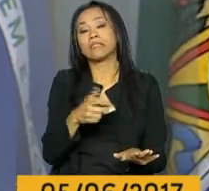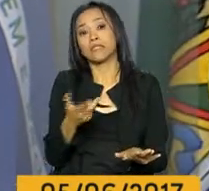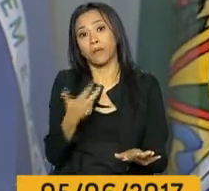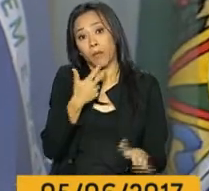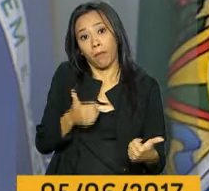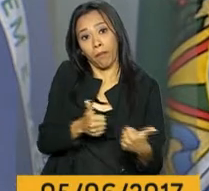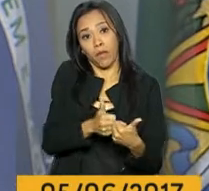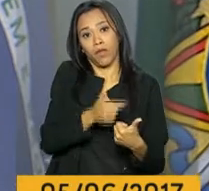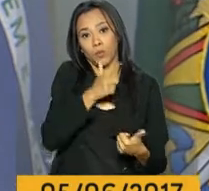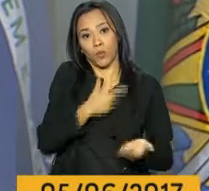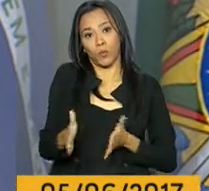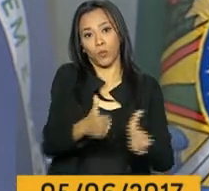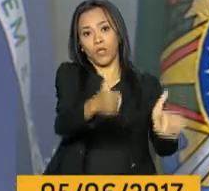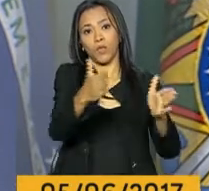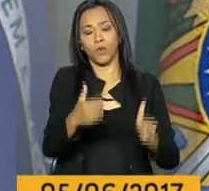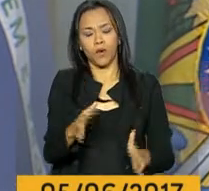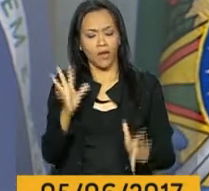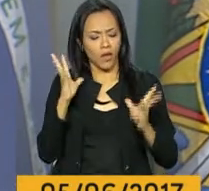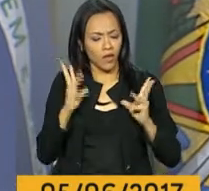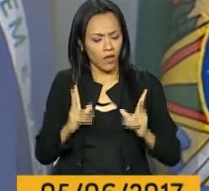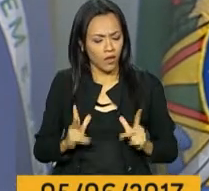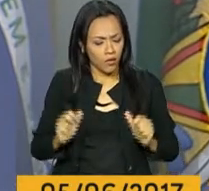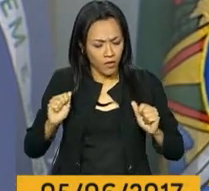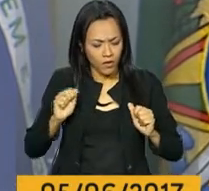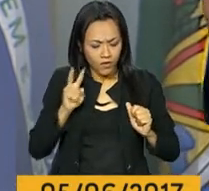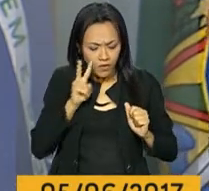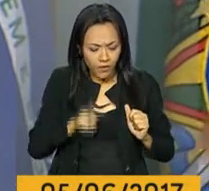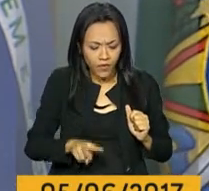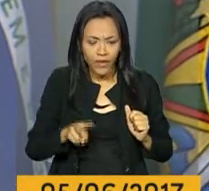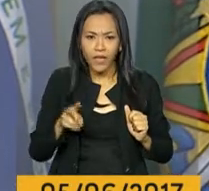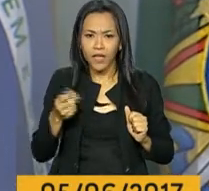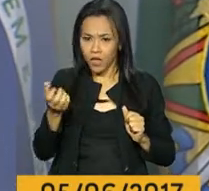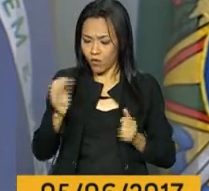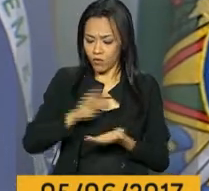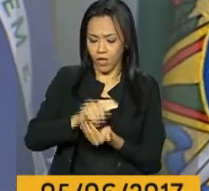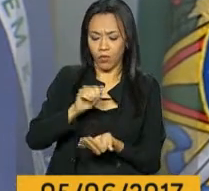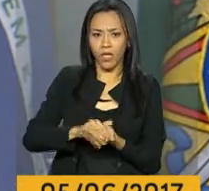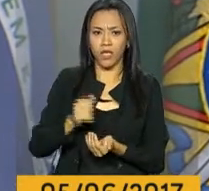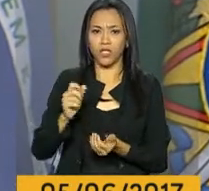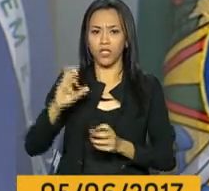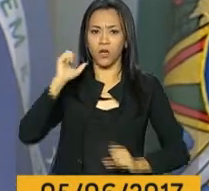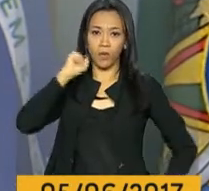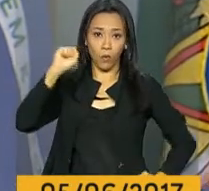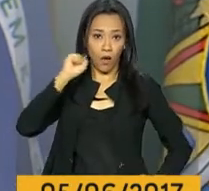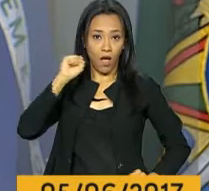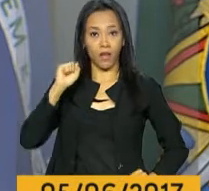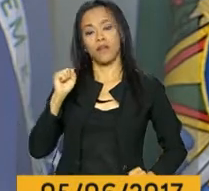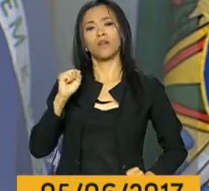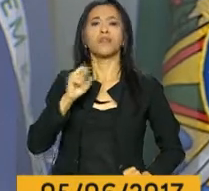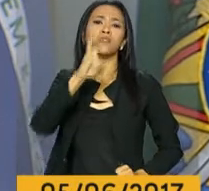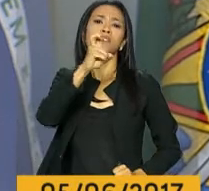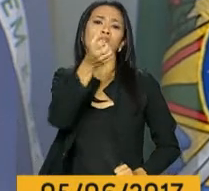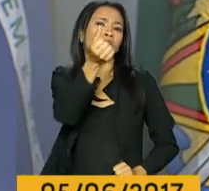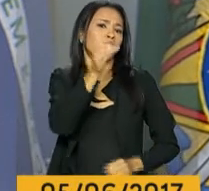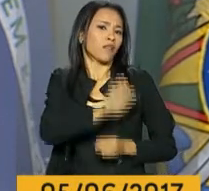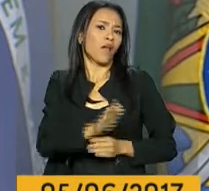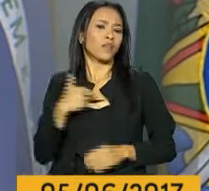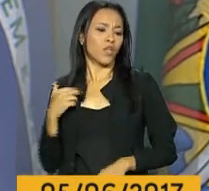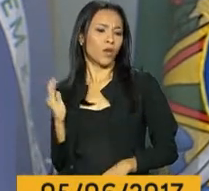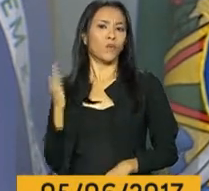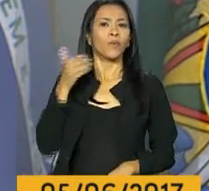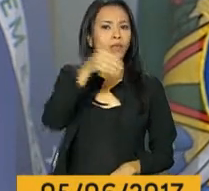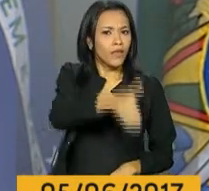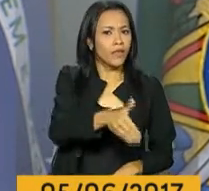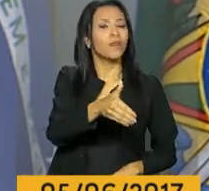rio tietê águas límpidas claras eu apanhava um sabonete matou área e há cinco seis horas da tarde ea tomar banho